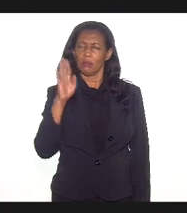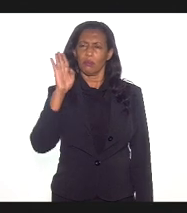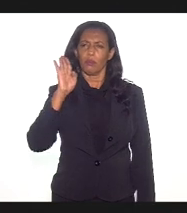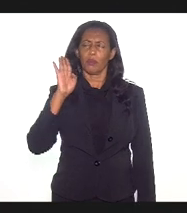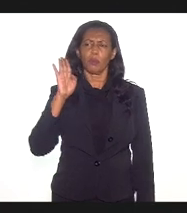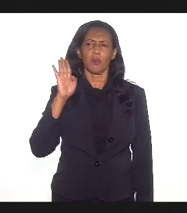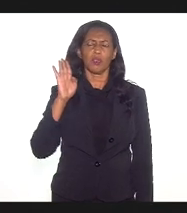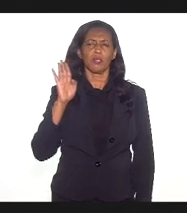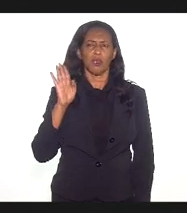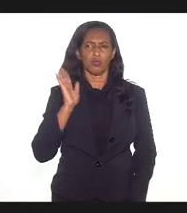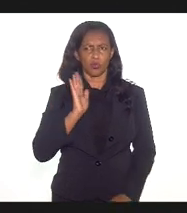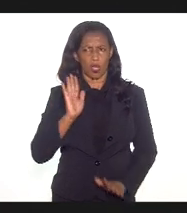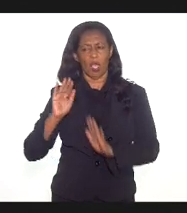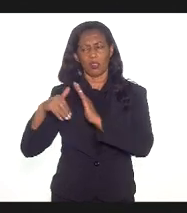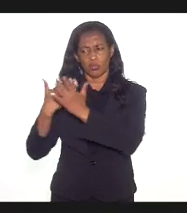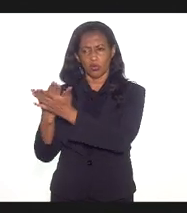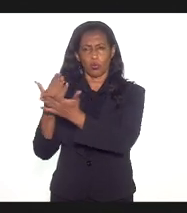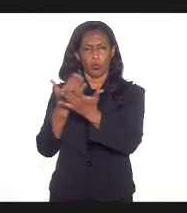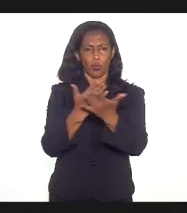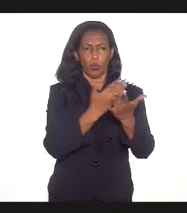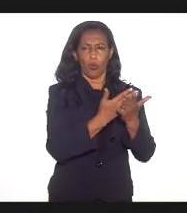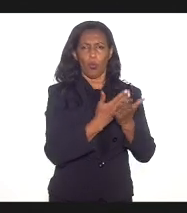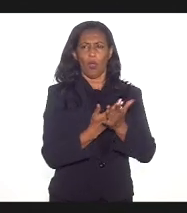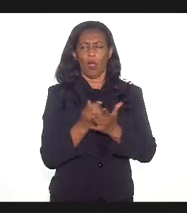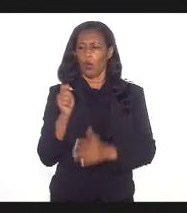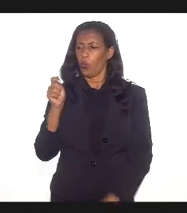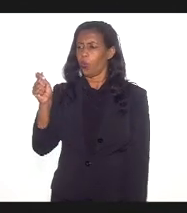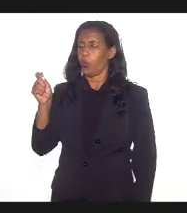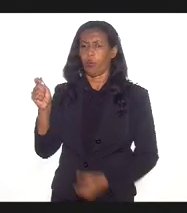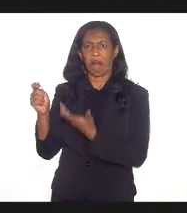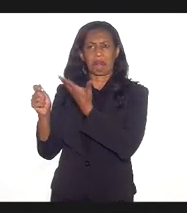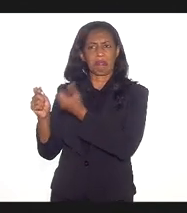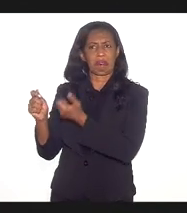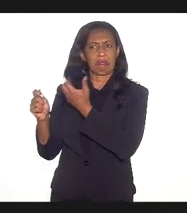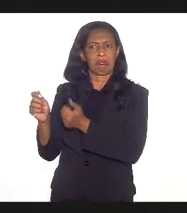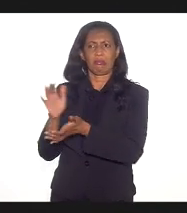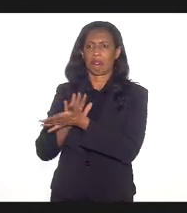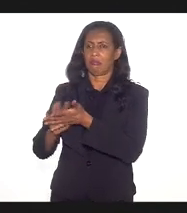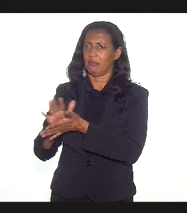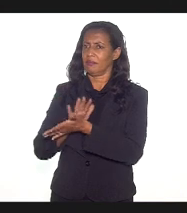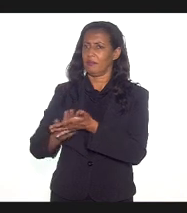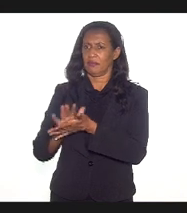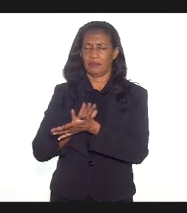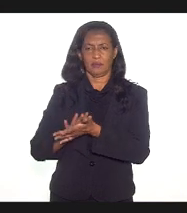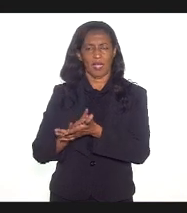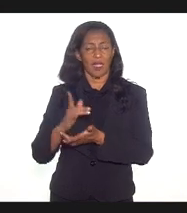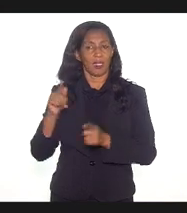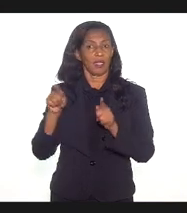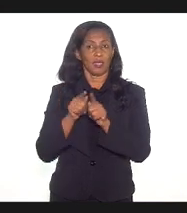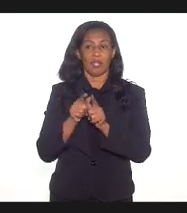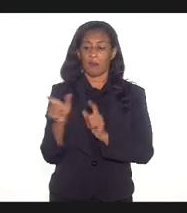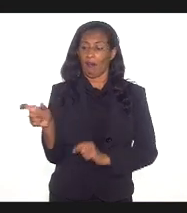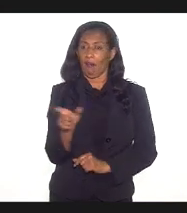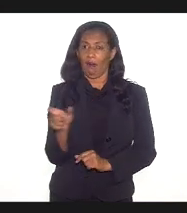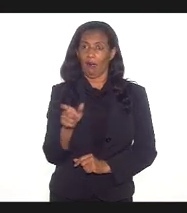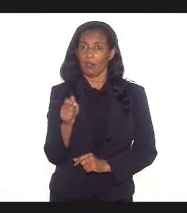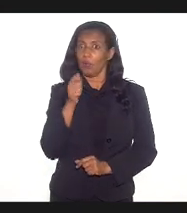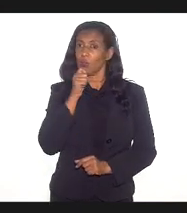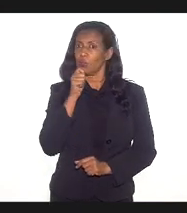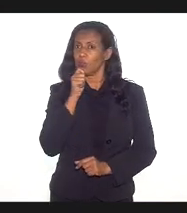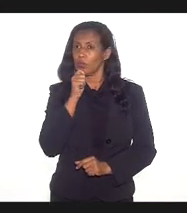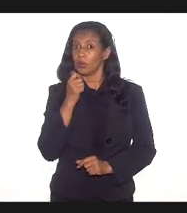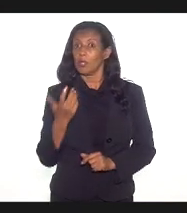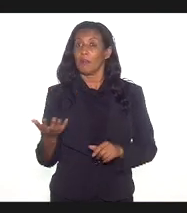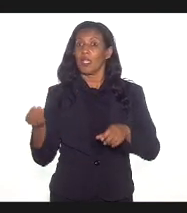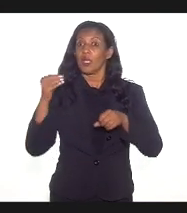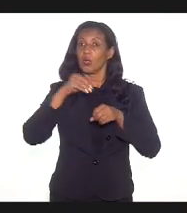em algumas unidades os Vales Transporte não foram recarregados, não chegaram, e sobre a questão da inclusão digital, né?